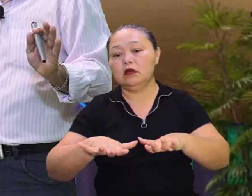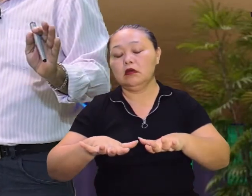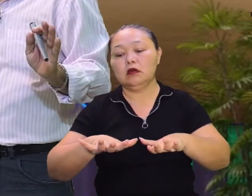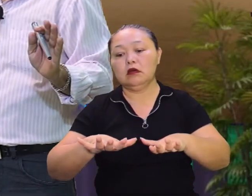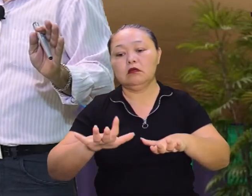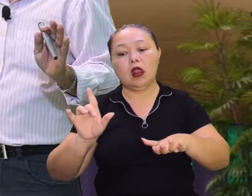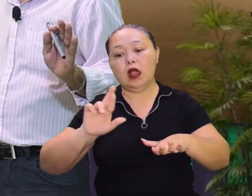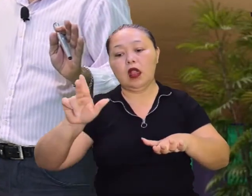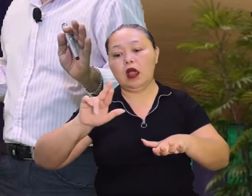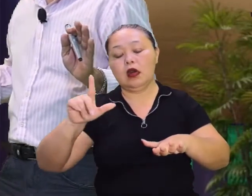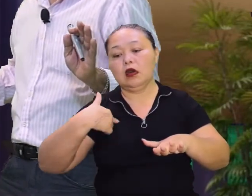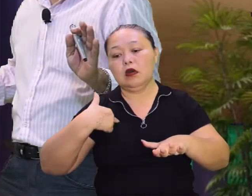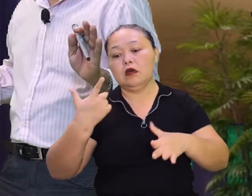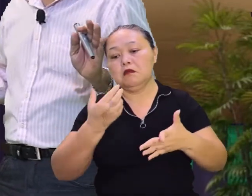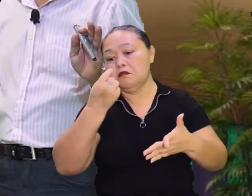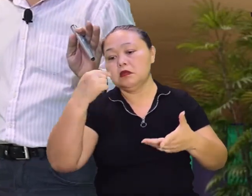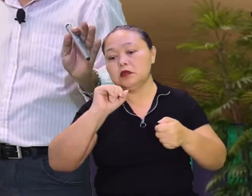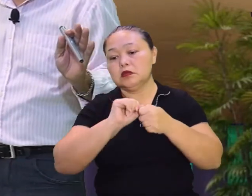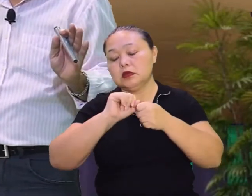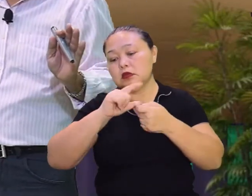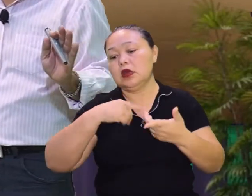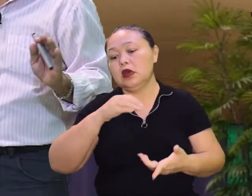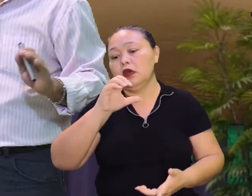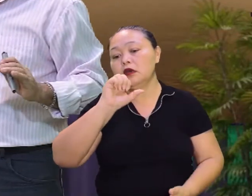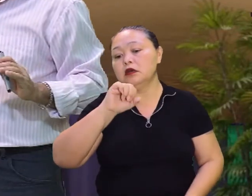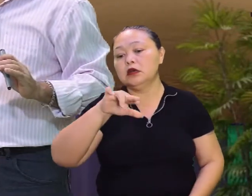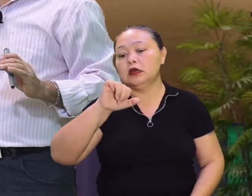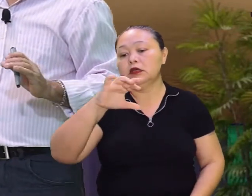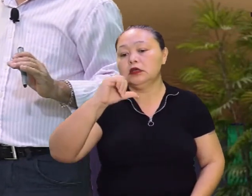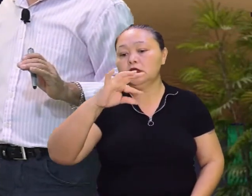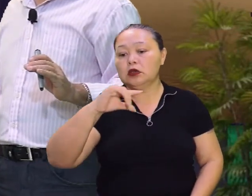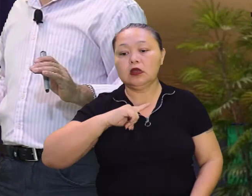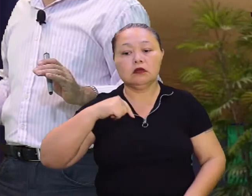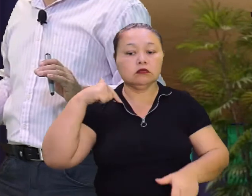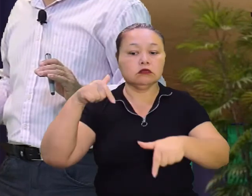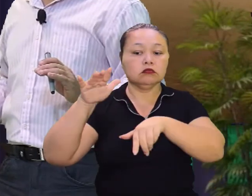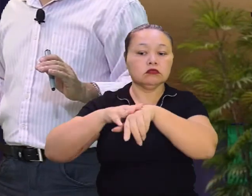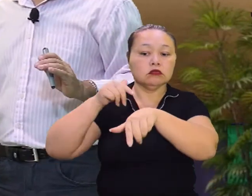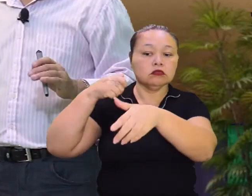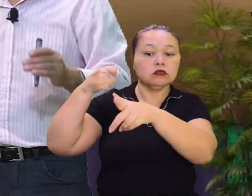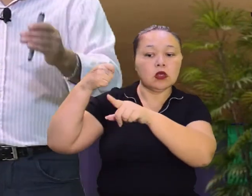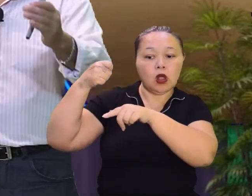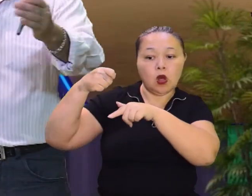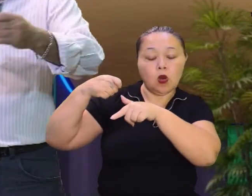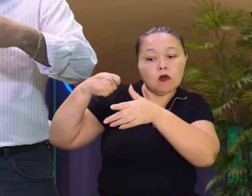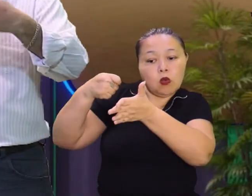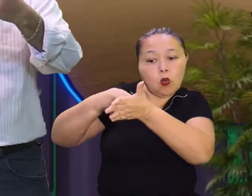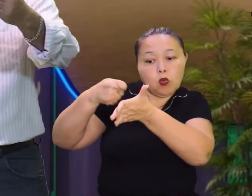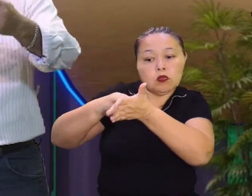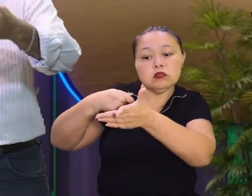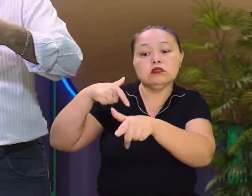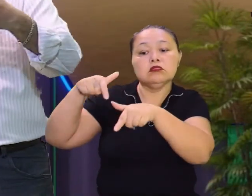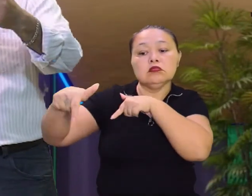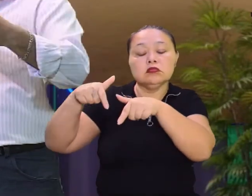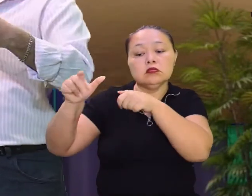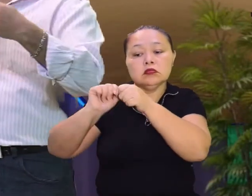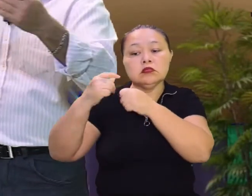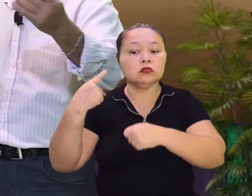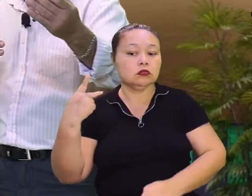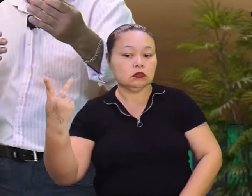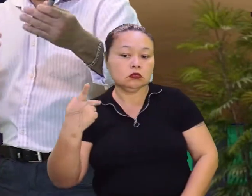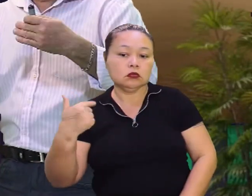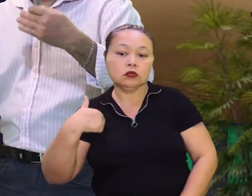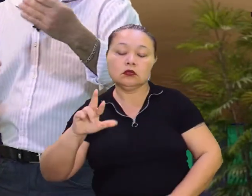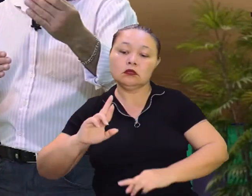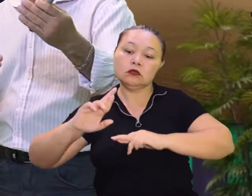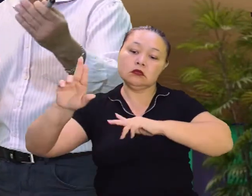ela não é vantajoso ter esse sindicato que vai lutar pelo trabalhador. Com certeza. Não é isso? Então, aqui estamos fazendo um bate-bola aqui de